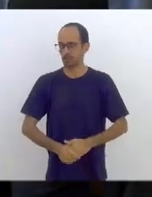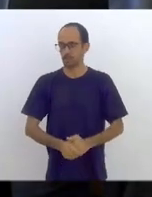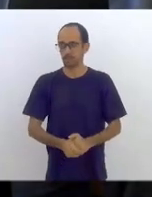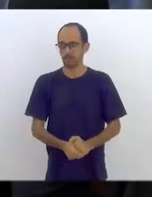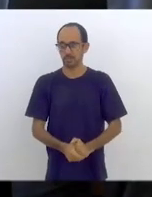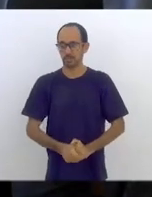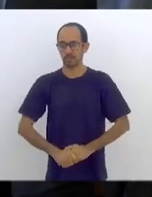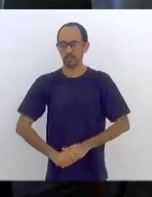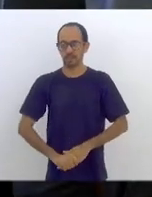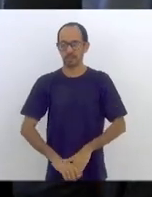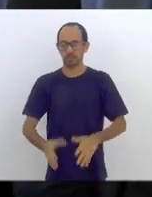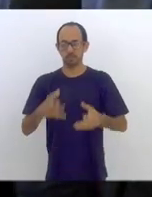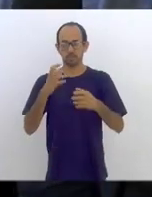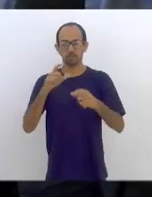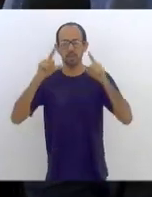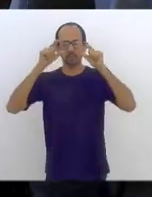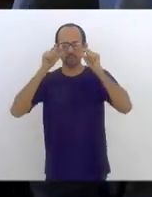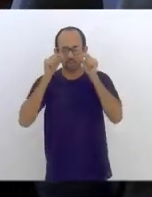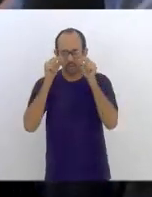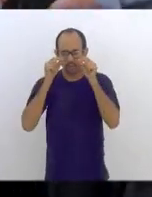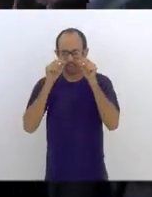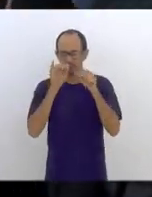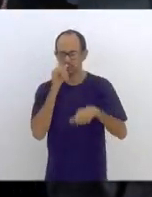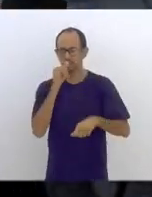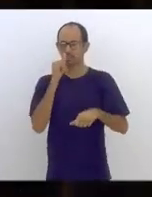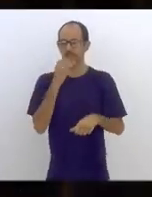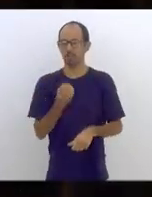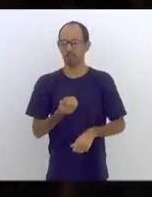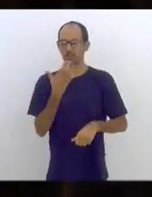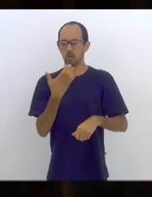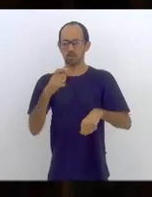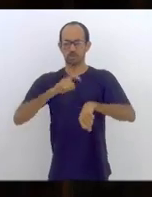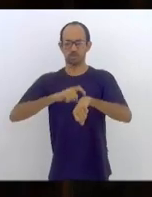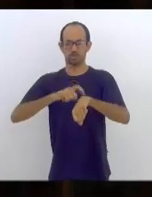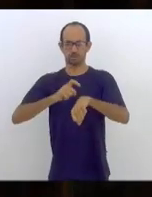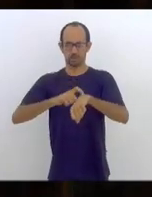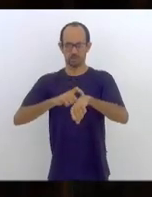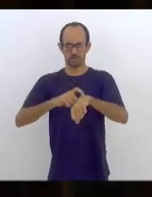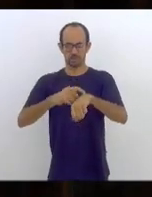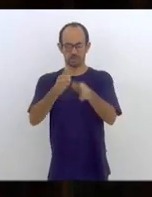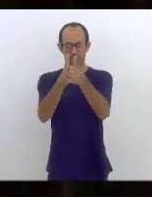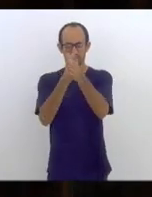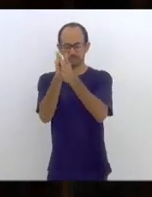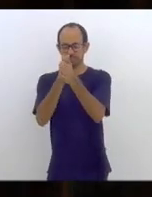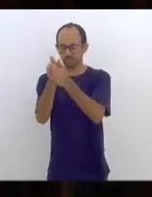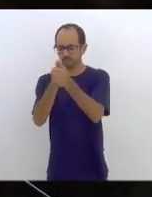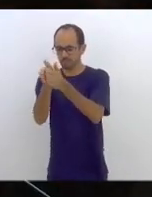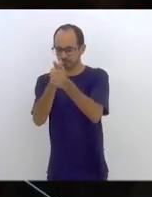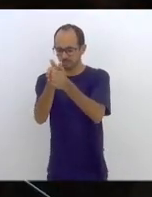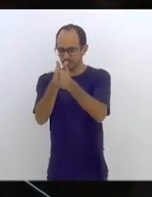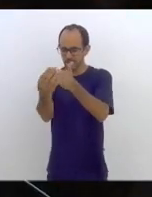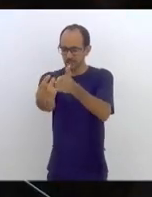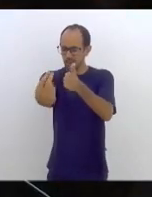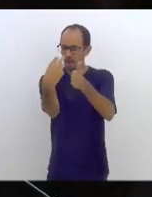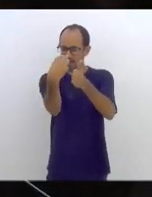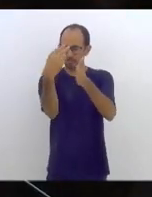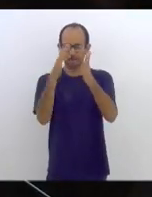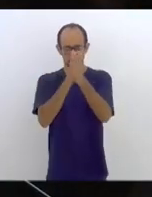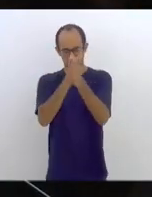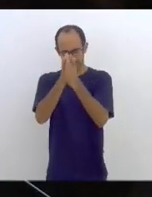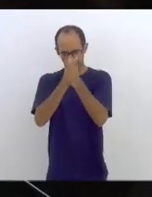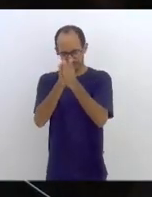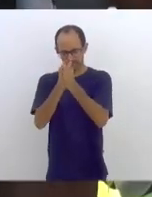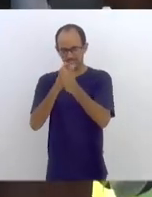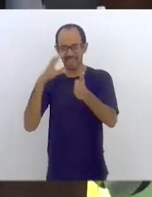fechasse os olhos e botasse sua energia bem boa nesse lugar. Vamos, gente, fecha os olhinhos. Esquentou a mão,